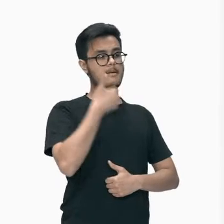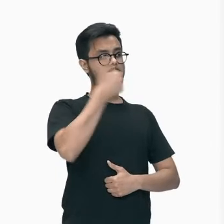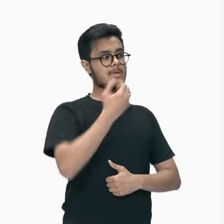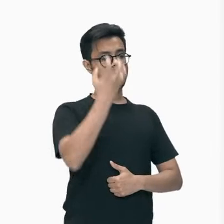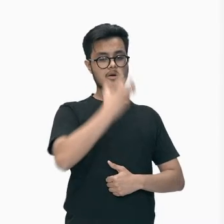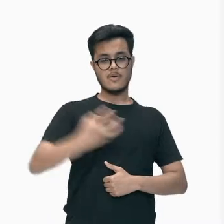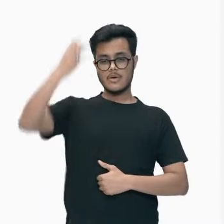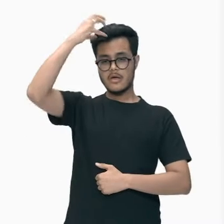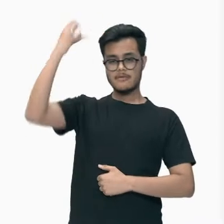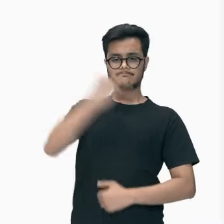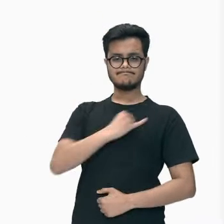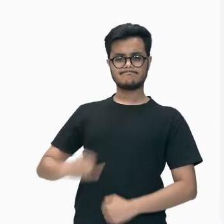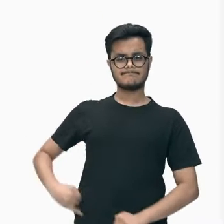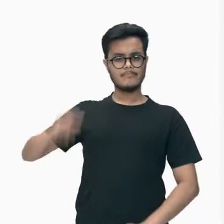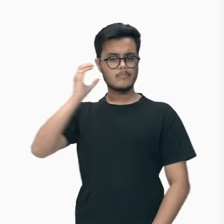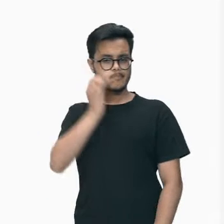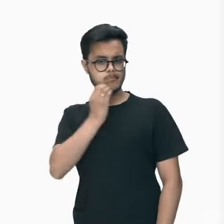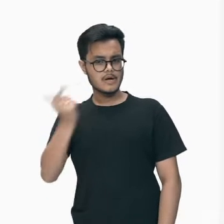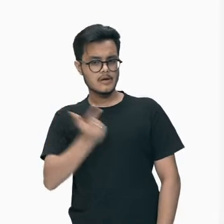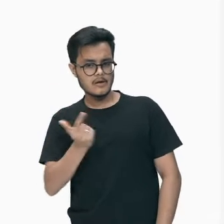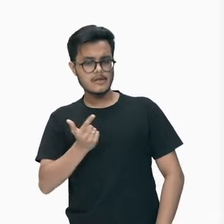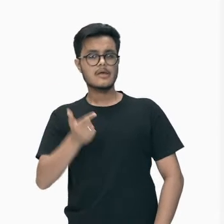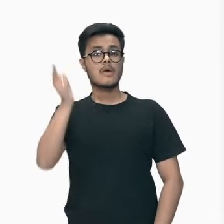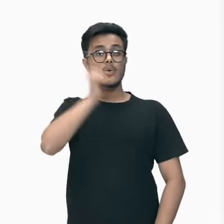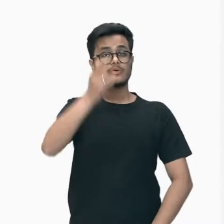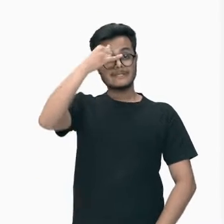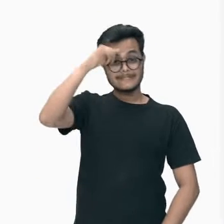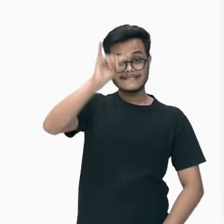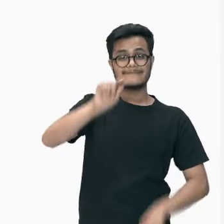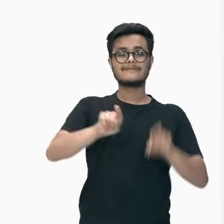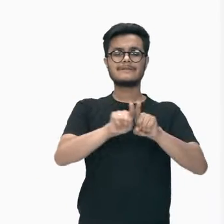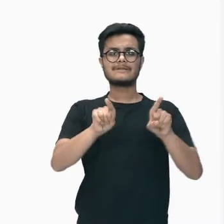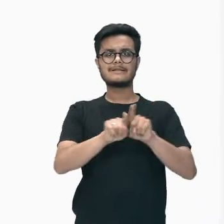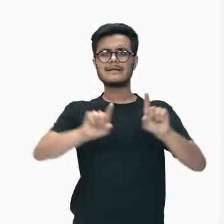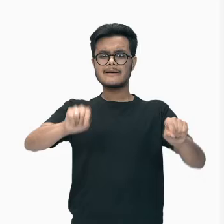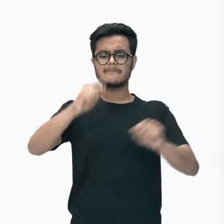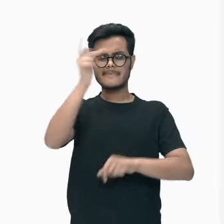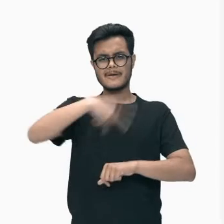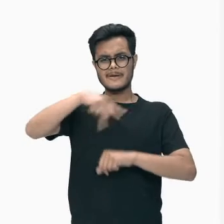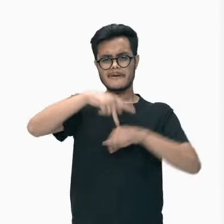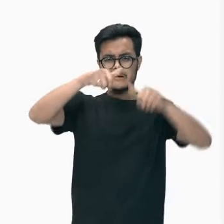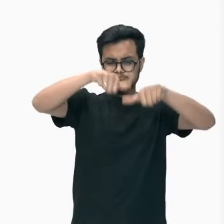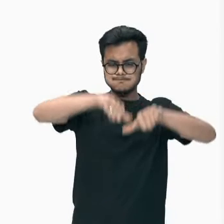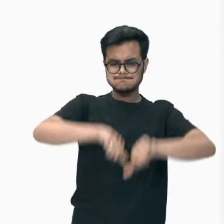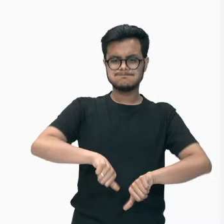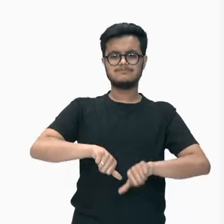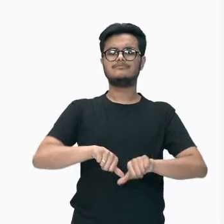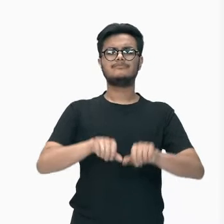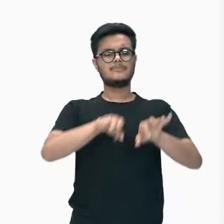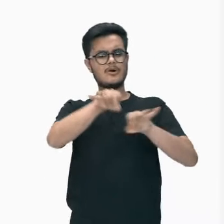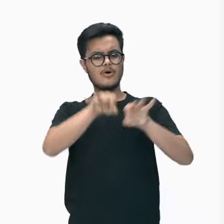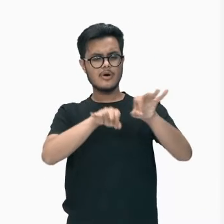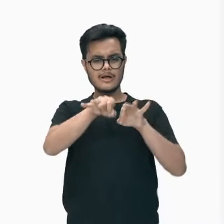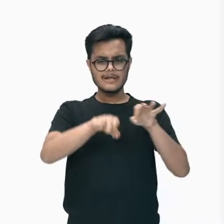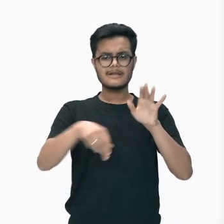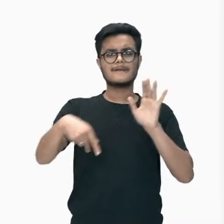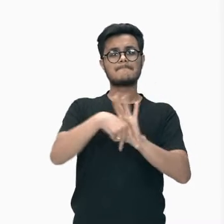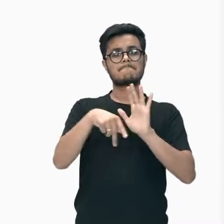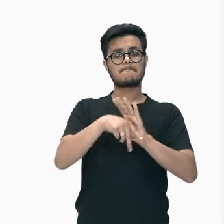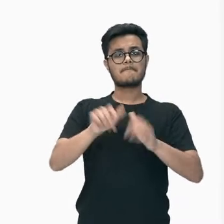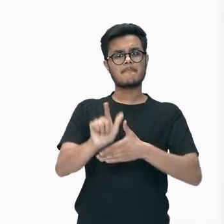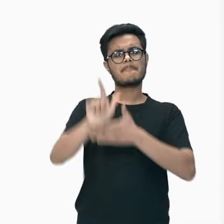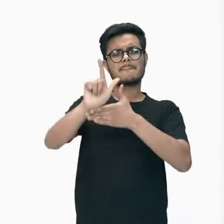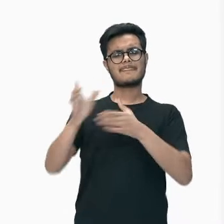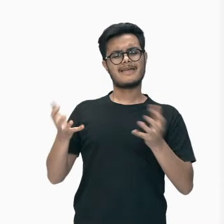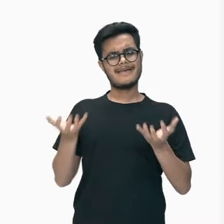aristocracia, encontrou para evitar a fragmentação do país e a manutenção de seus